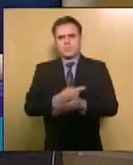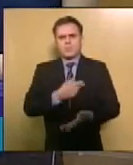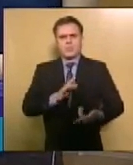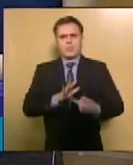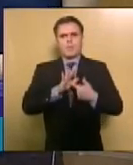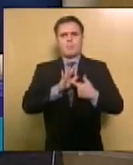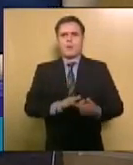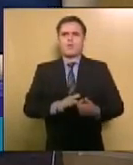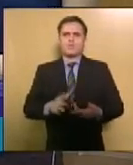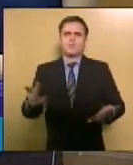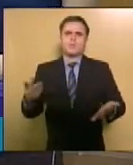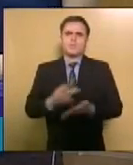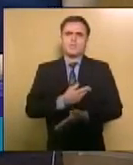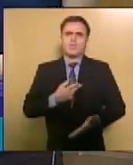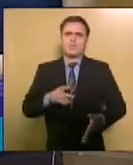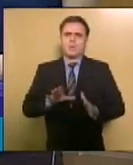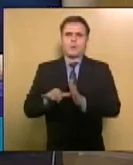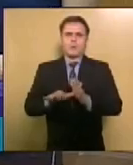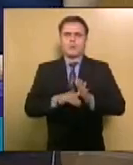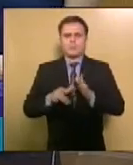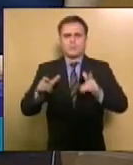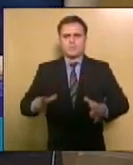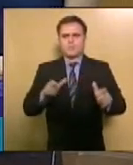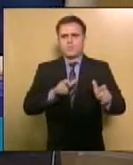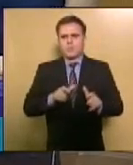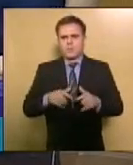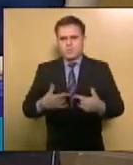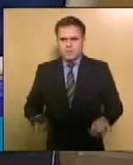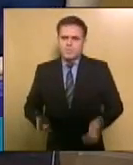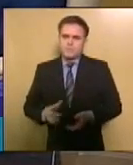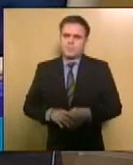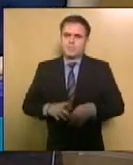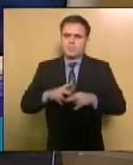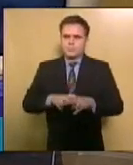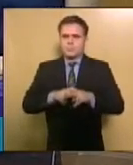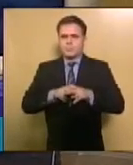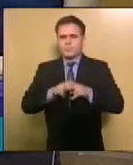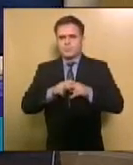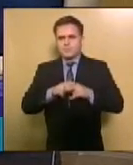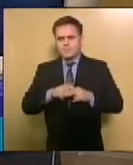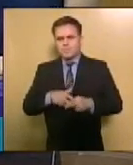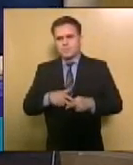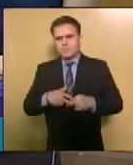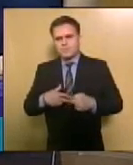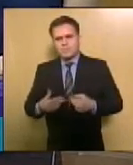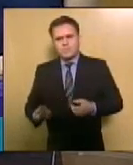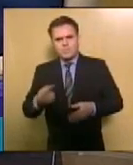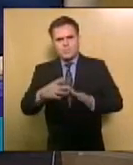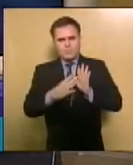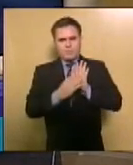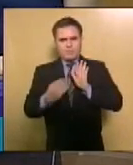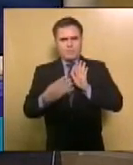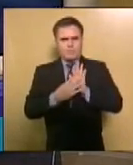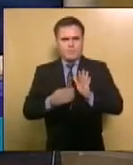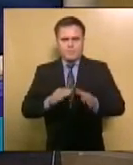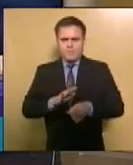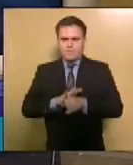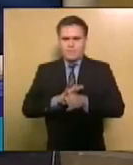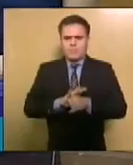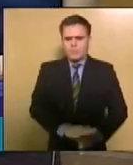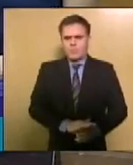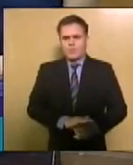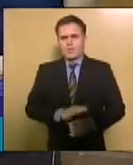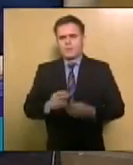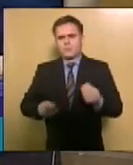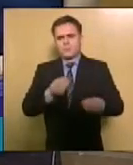problemas de ordem de crime naquelas localidades né Então na verdade a grande arma desse modelo de de repressão qualificada é